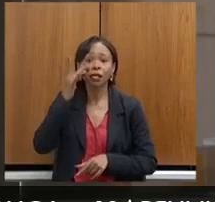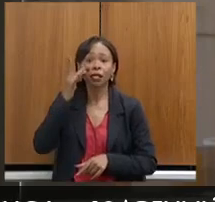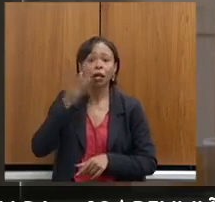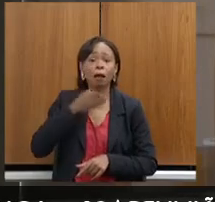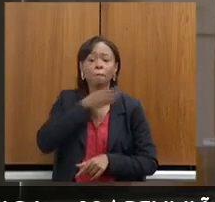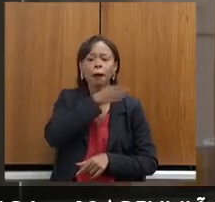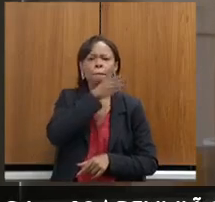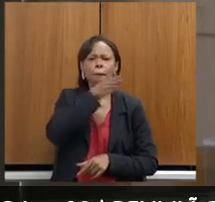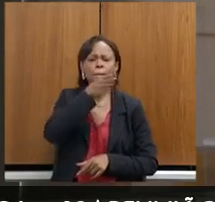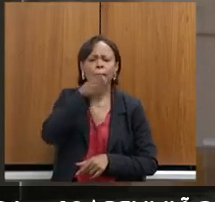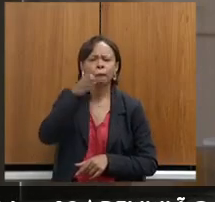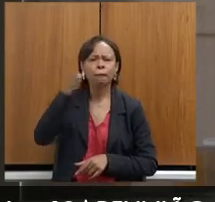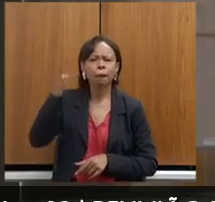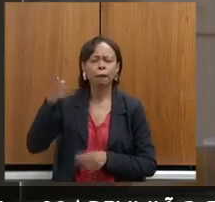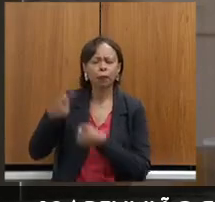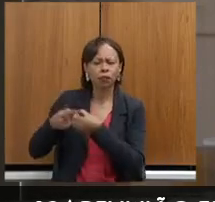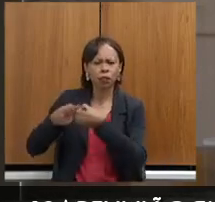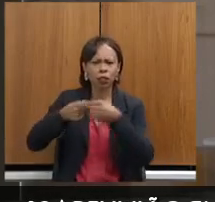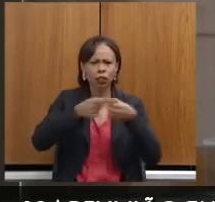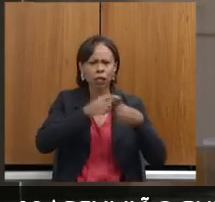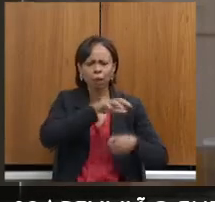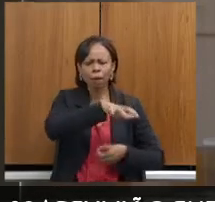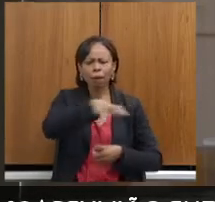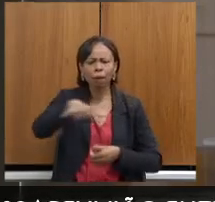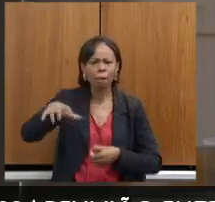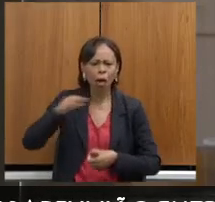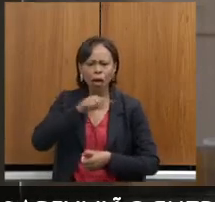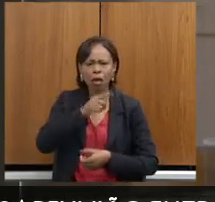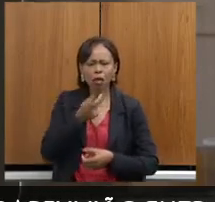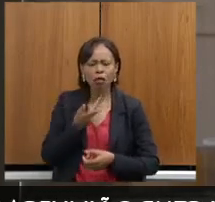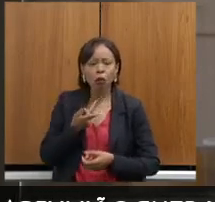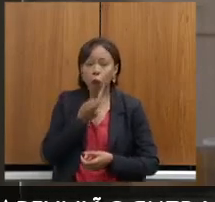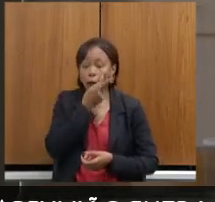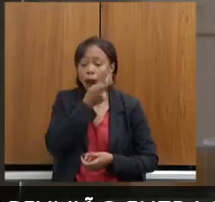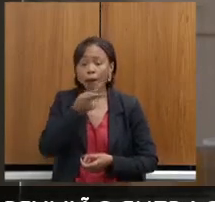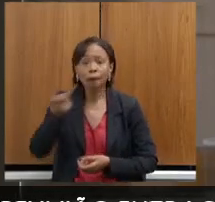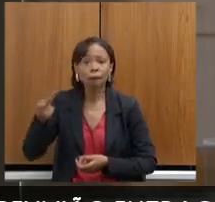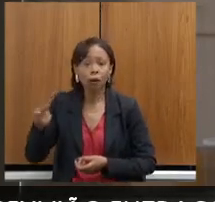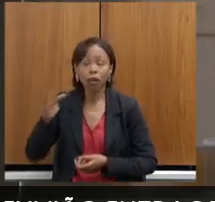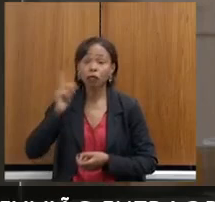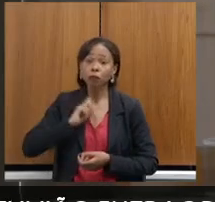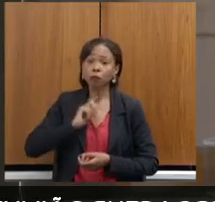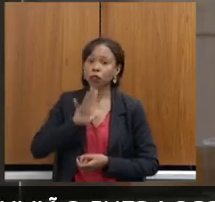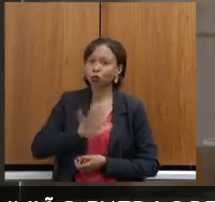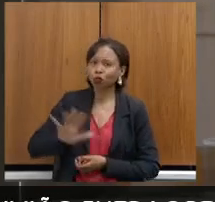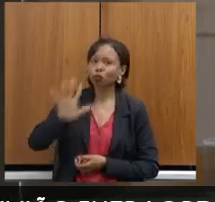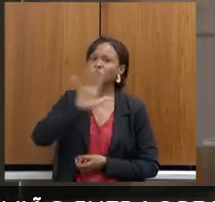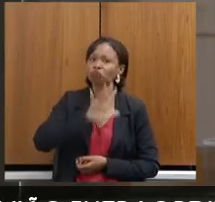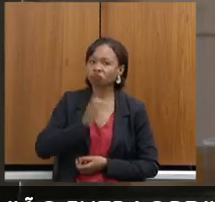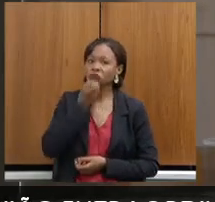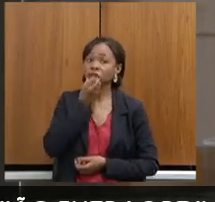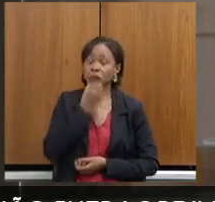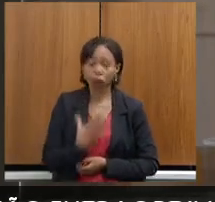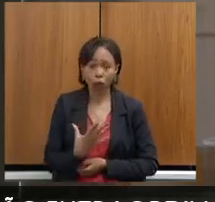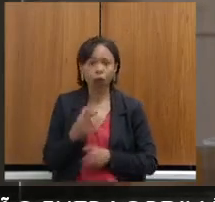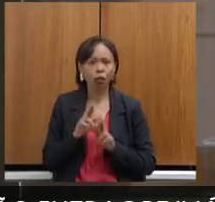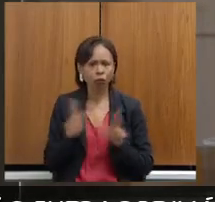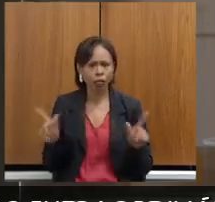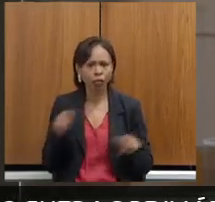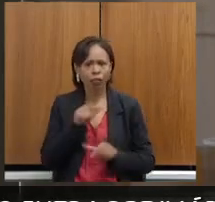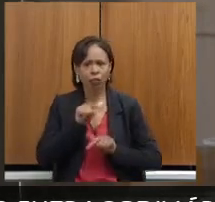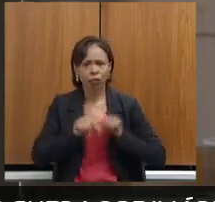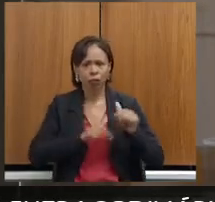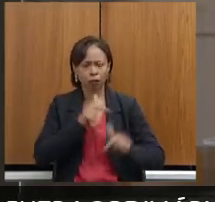várias cidades em vários departamentos de todo o estado de Minas Gerais E isso tem feito muita diferença porque a